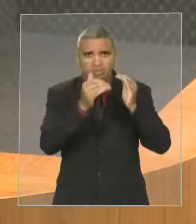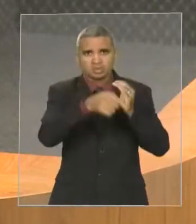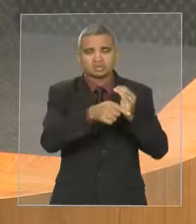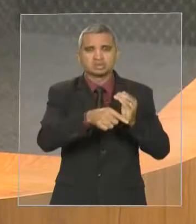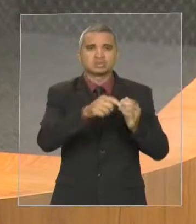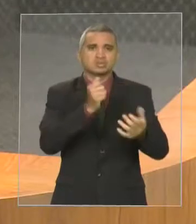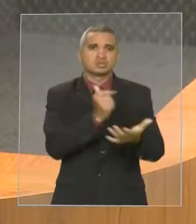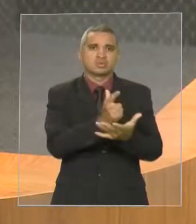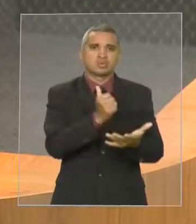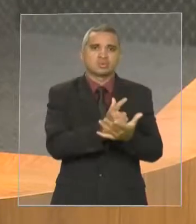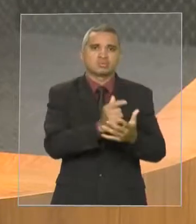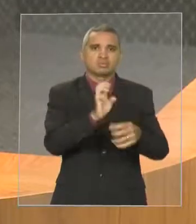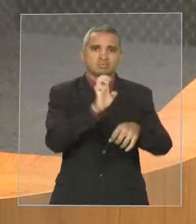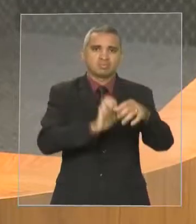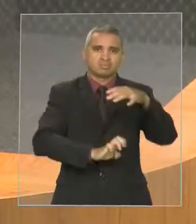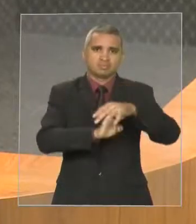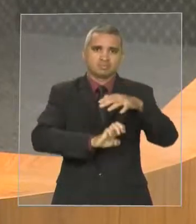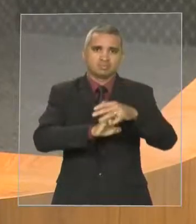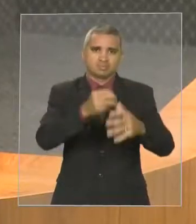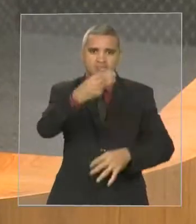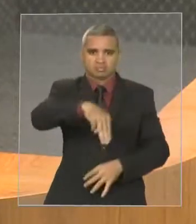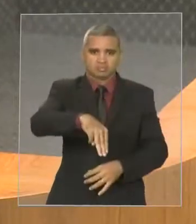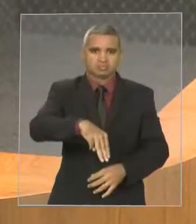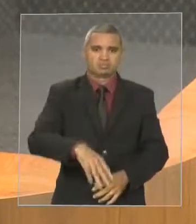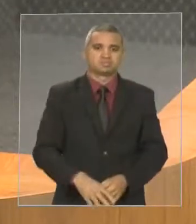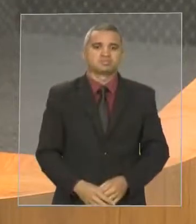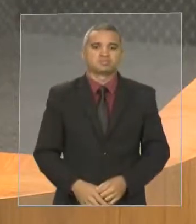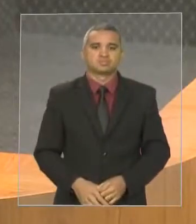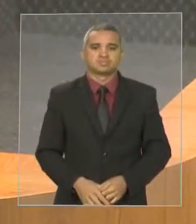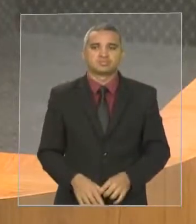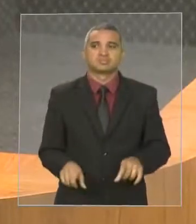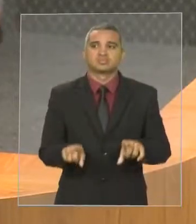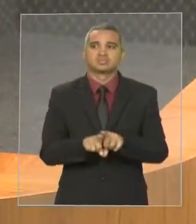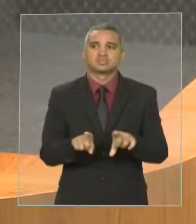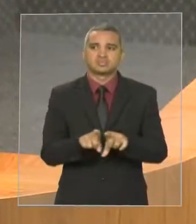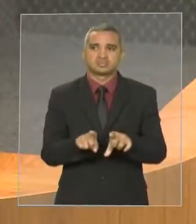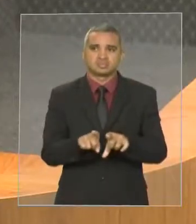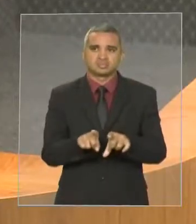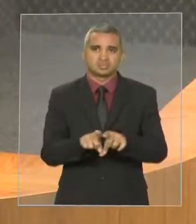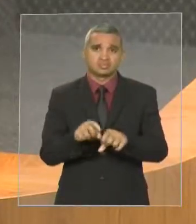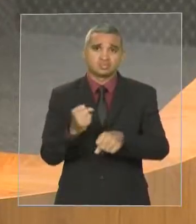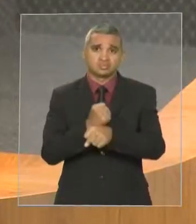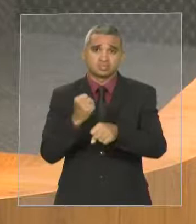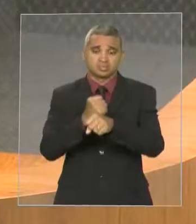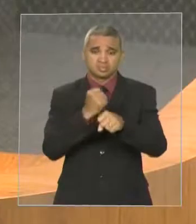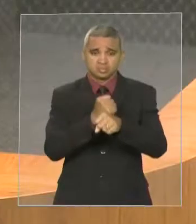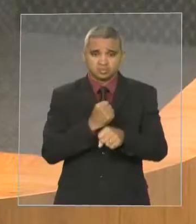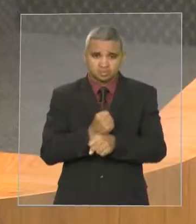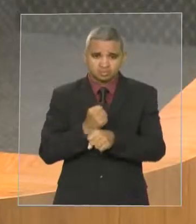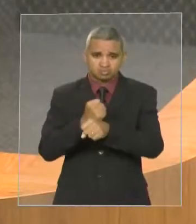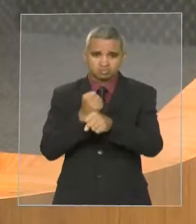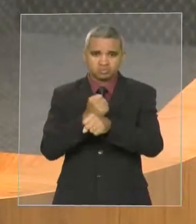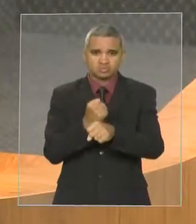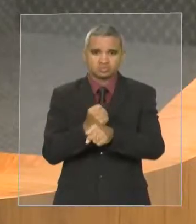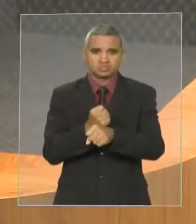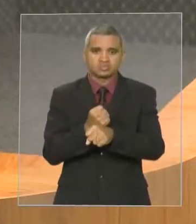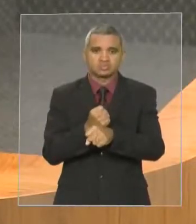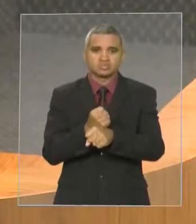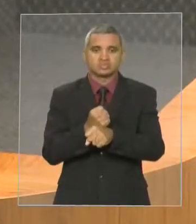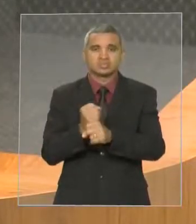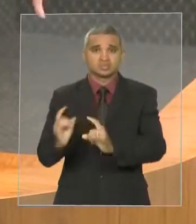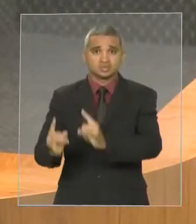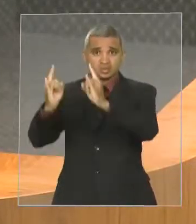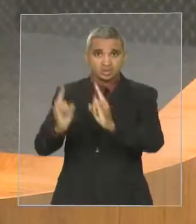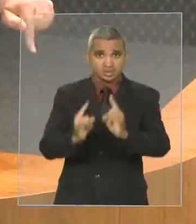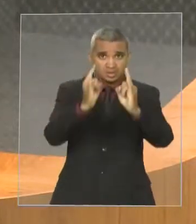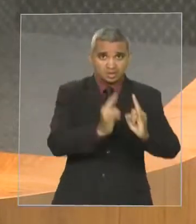uma parte. Concedo já, deputado. No caso da construção civil, se há empresas que podem construir aqui no estado do Maranhão, por que não dá prioridade